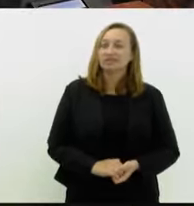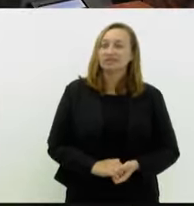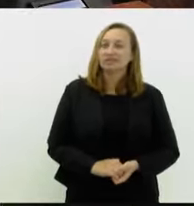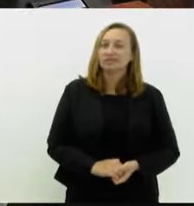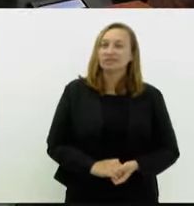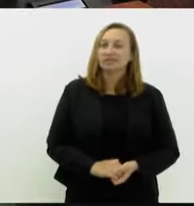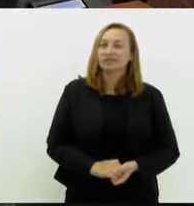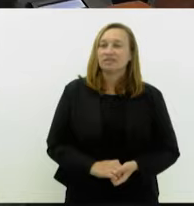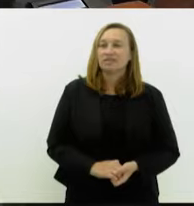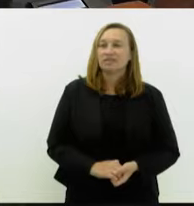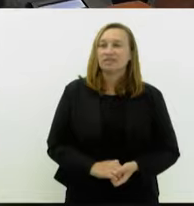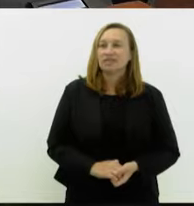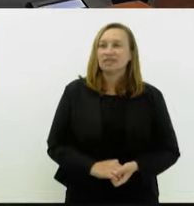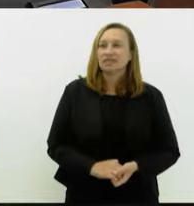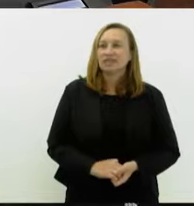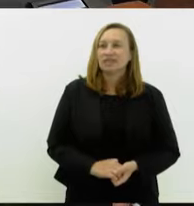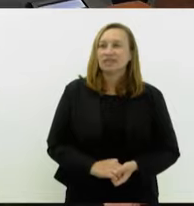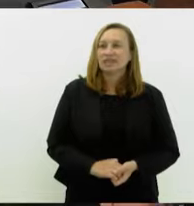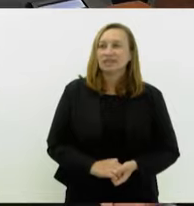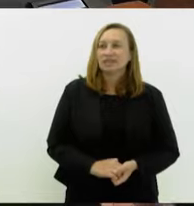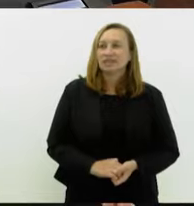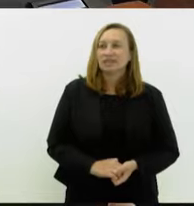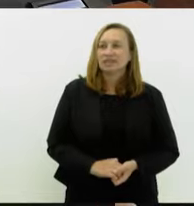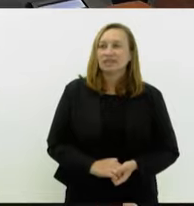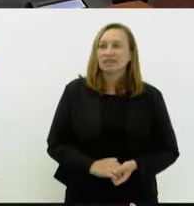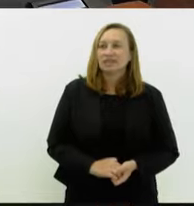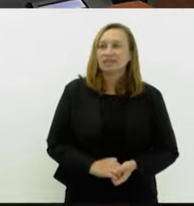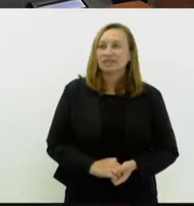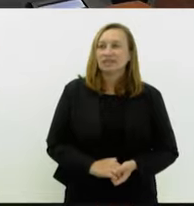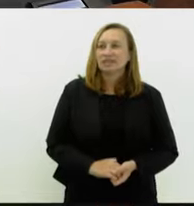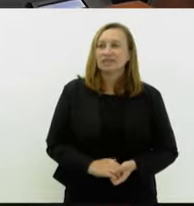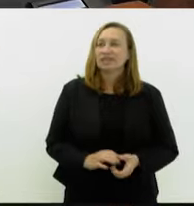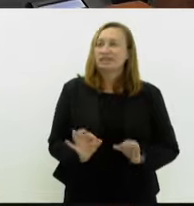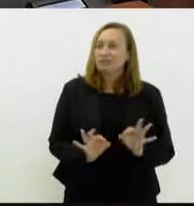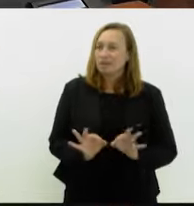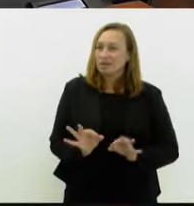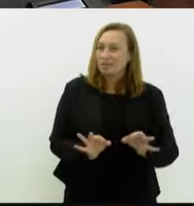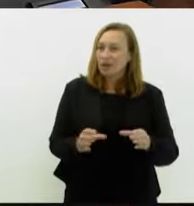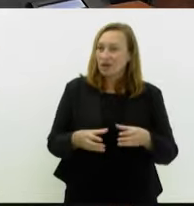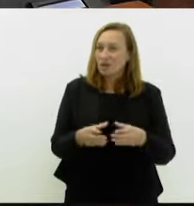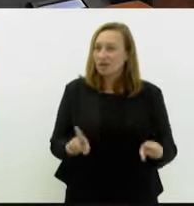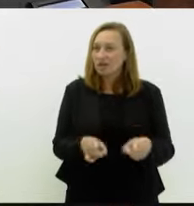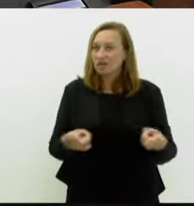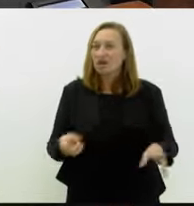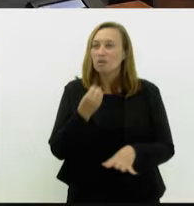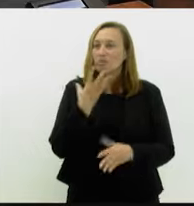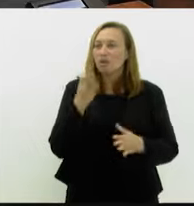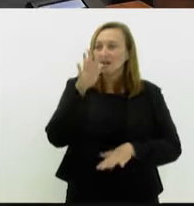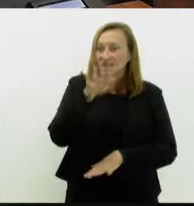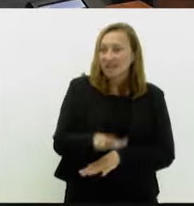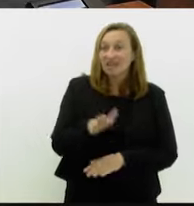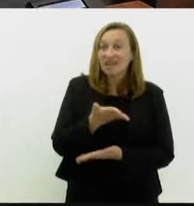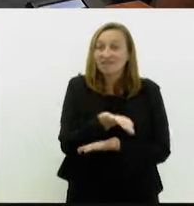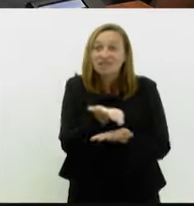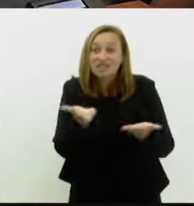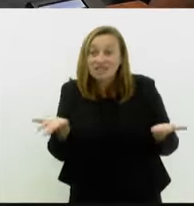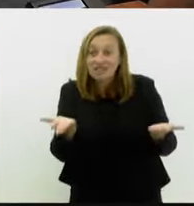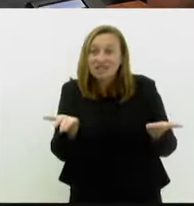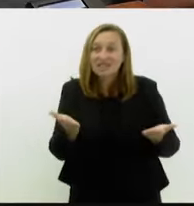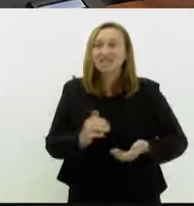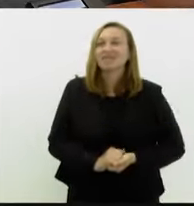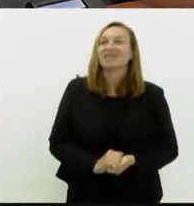orquestra enquanto enquanto Nossa orquestra se arruma Quero desejar uma boa tarde a todos e